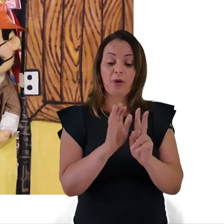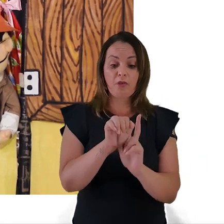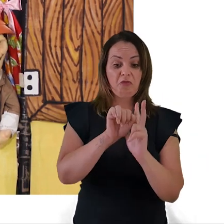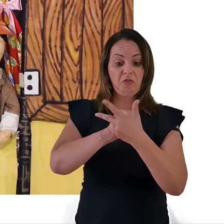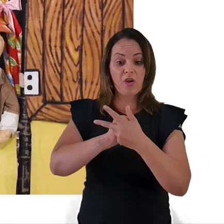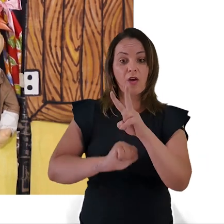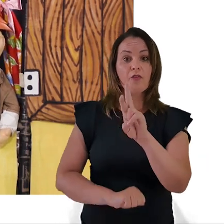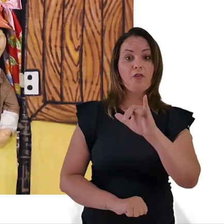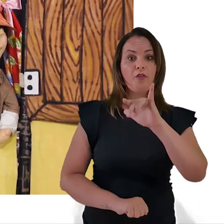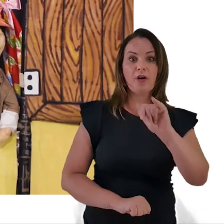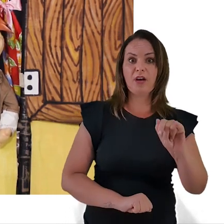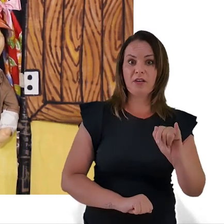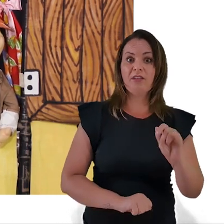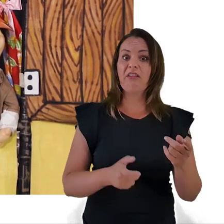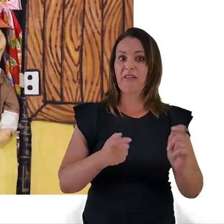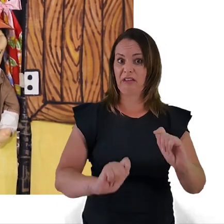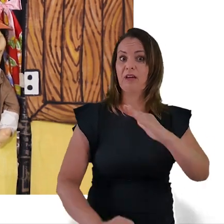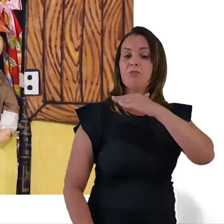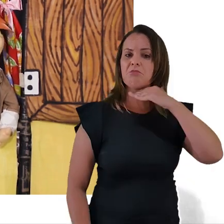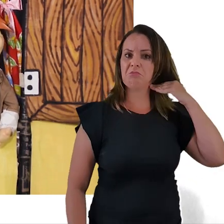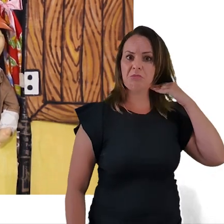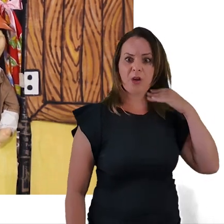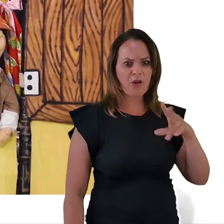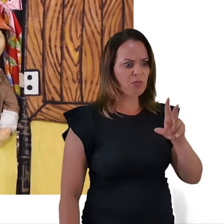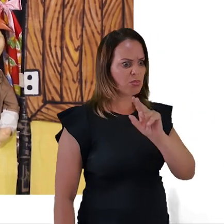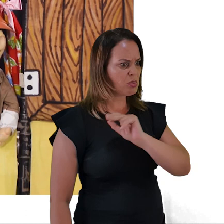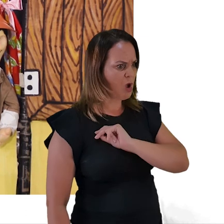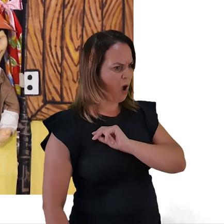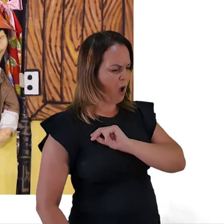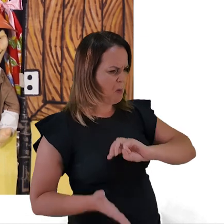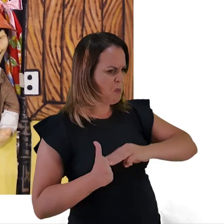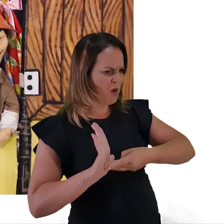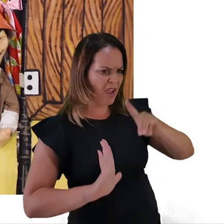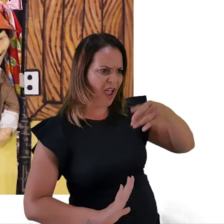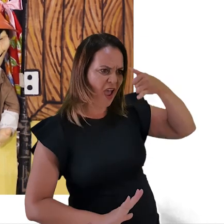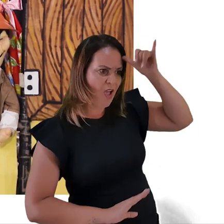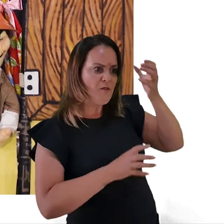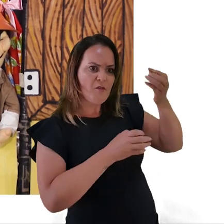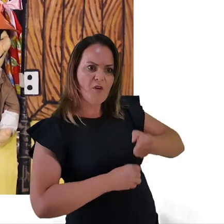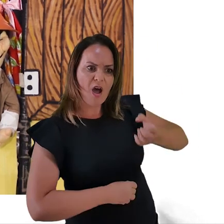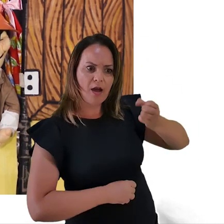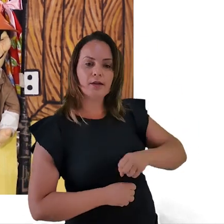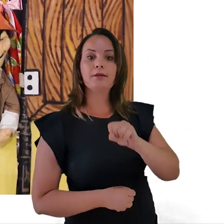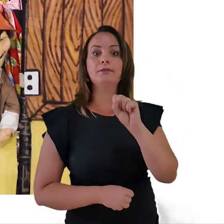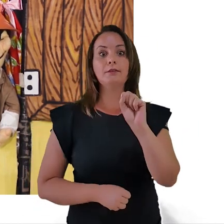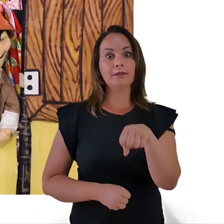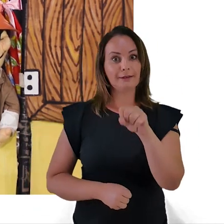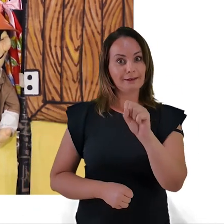fatal. Nossa, então foi por causa da vaca? Sim, por isso o nome vem